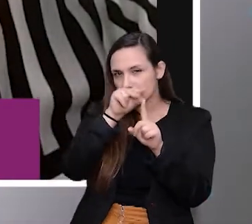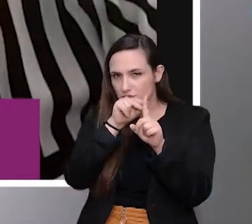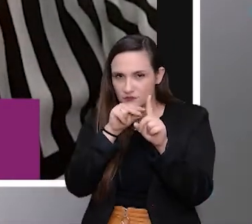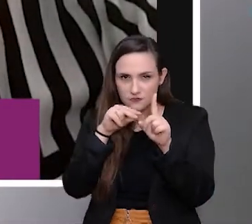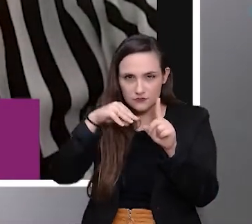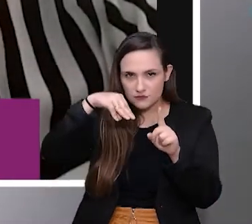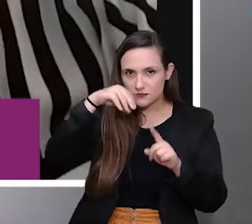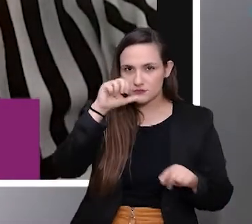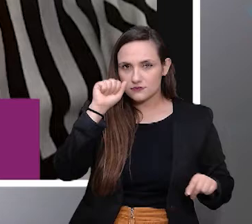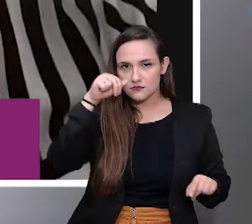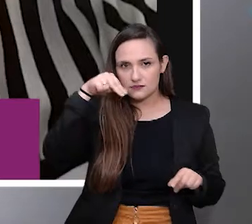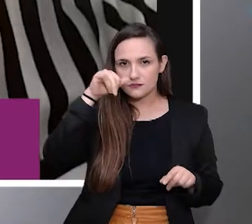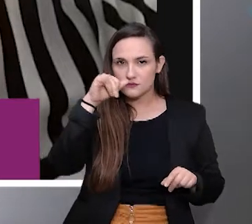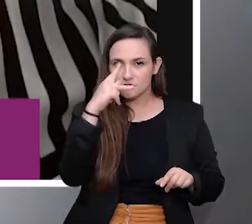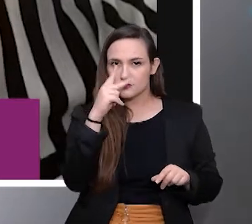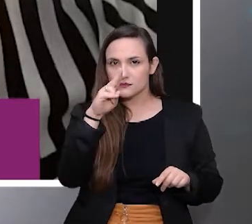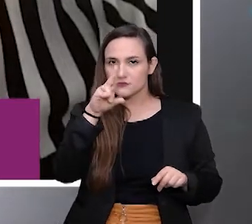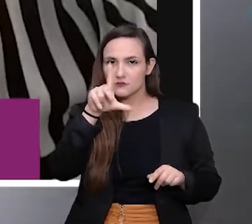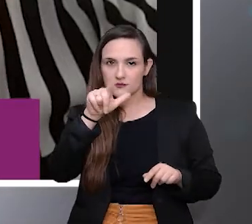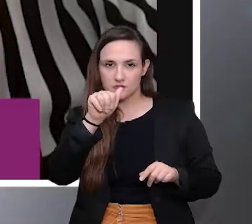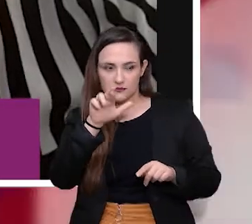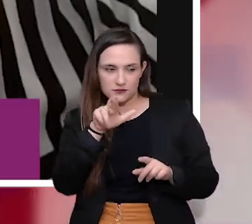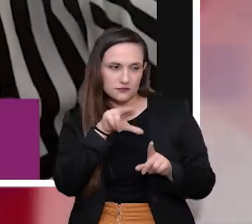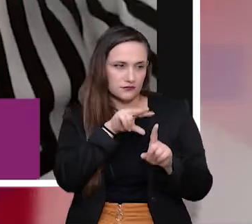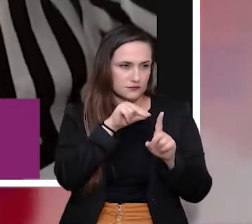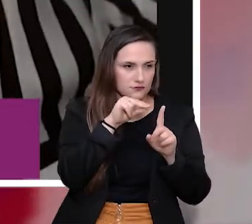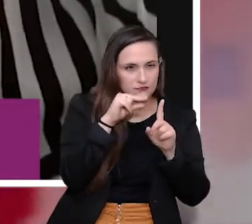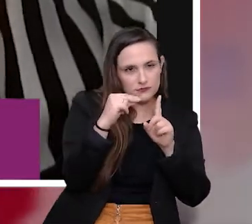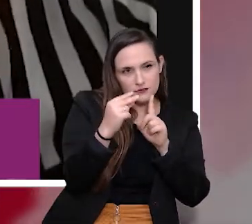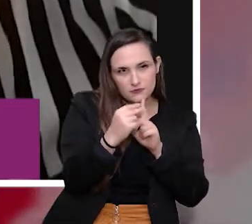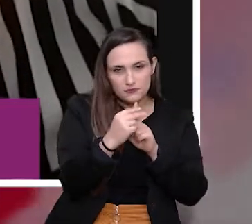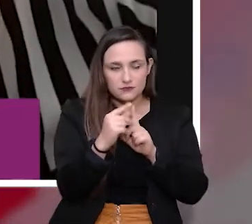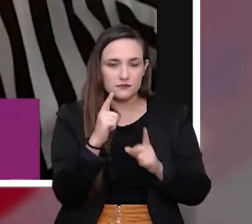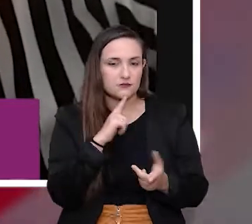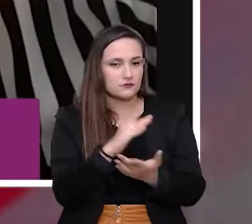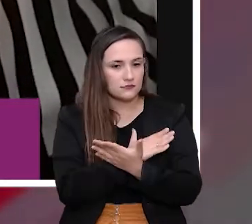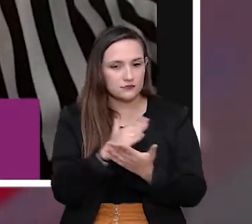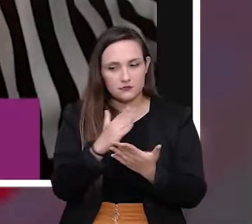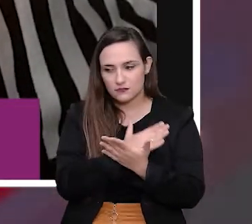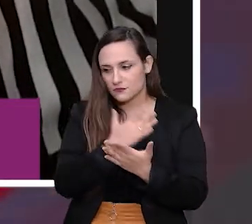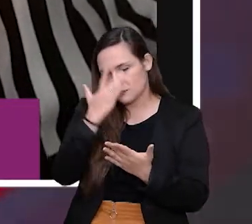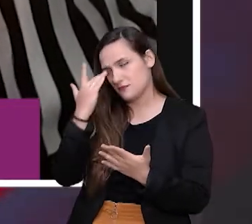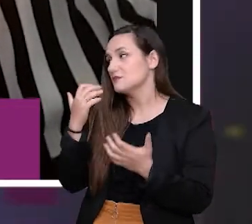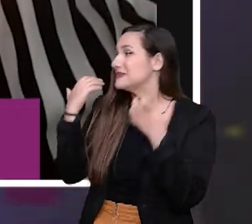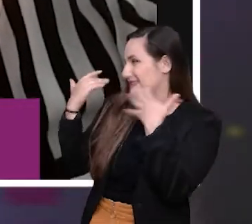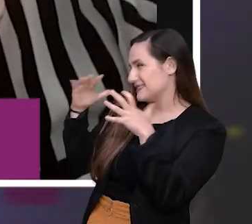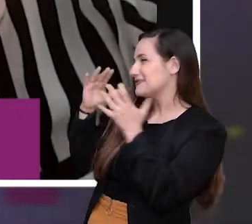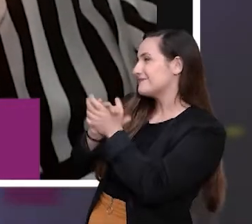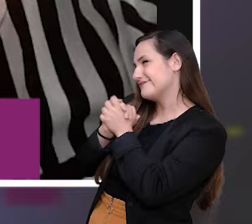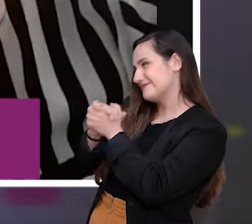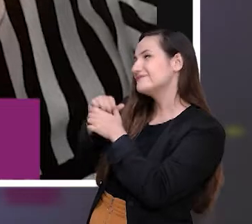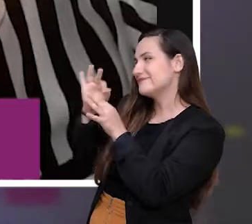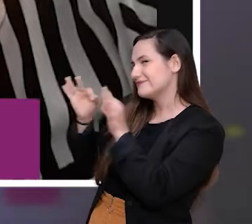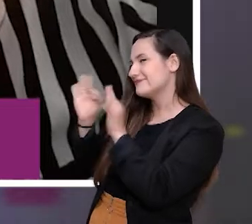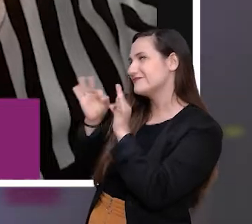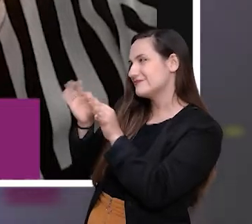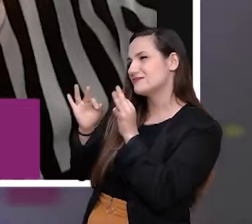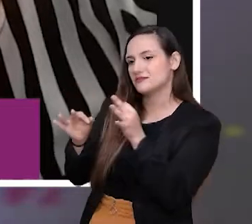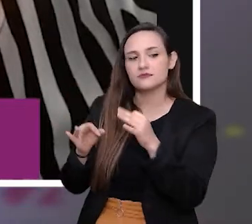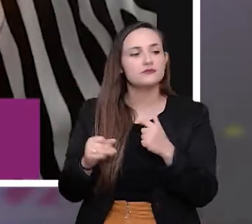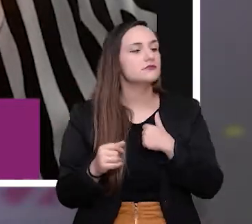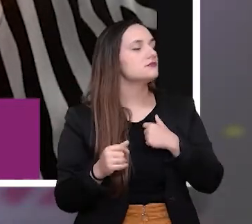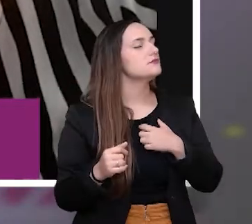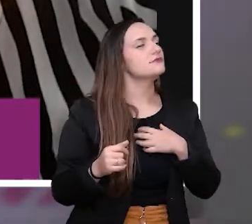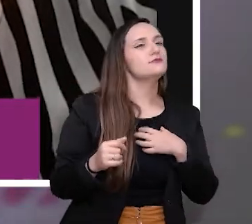precisa constantemente de pessoas que o elogiem, que achem que o que ele está fazendo é certo, tem essa necessidade de